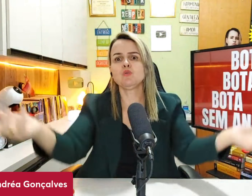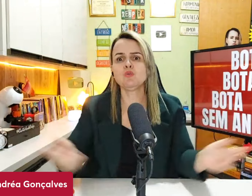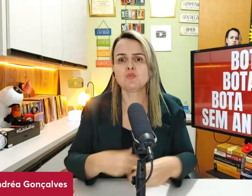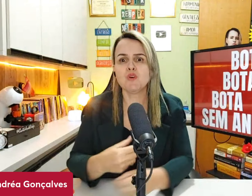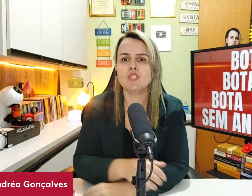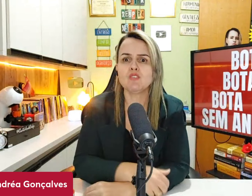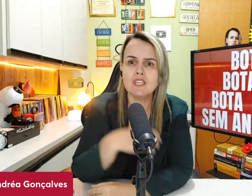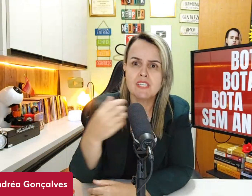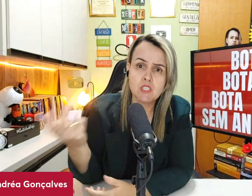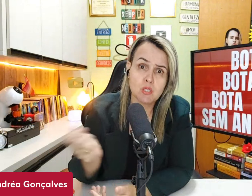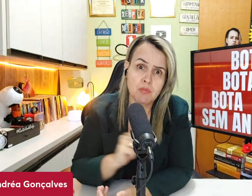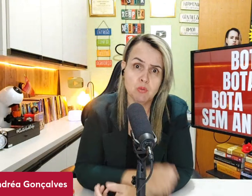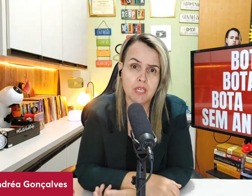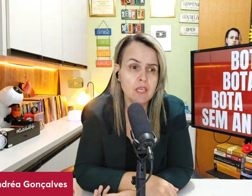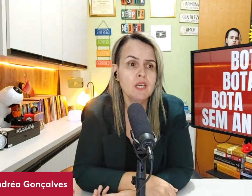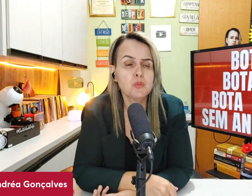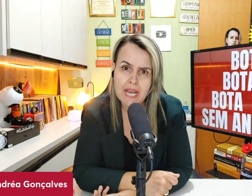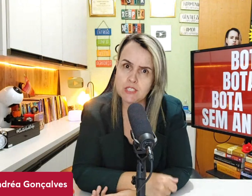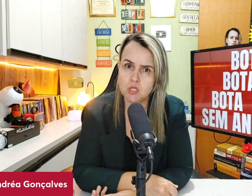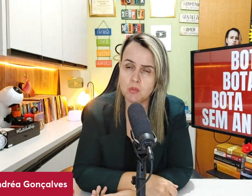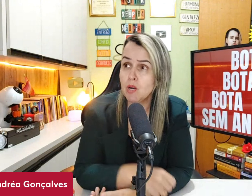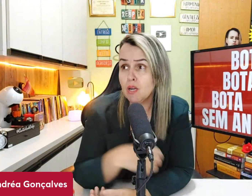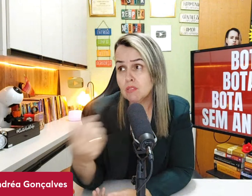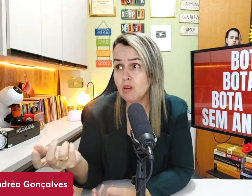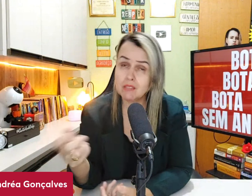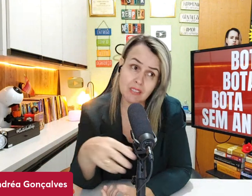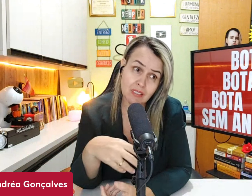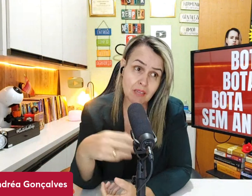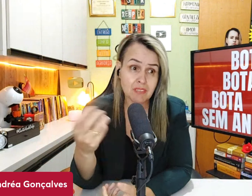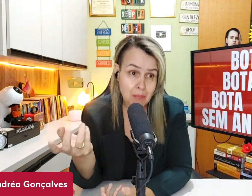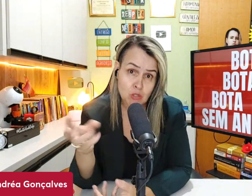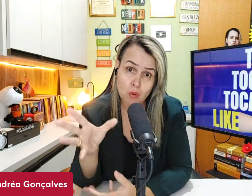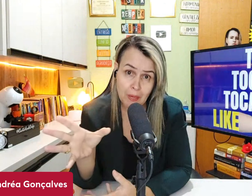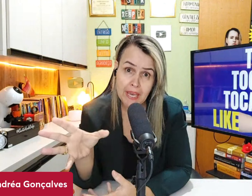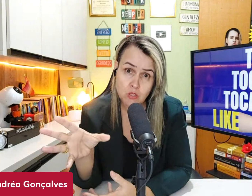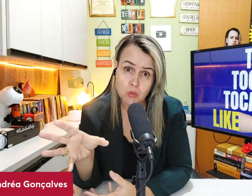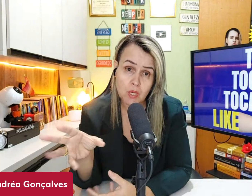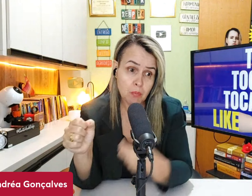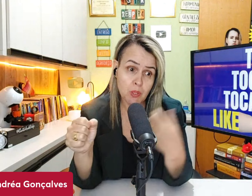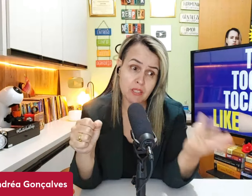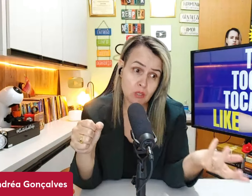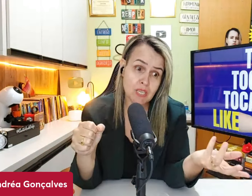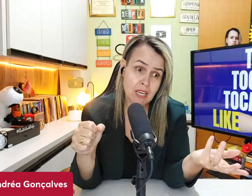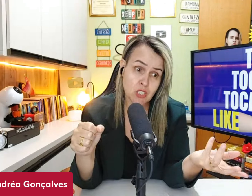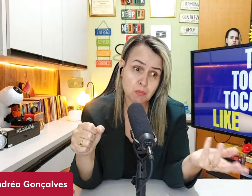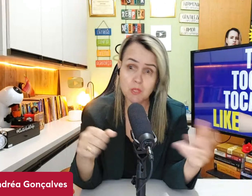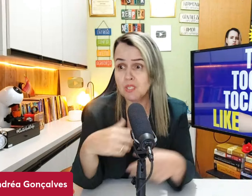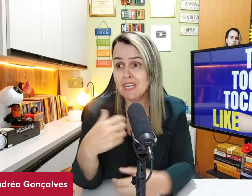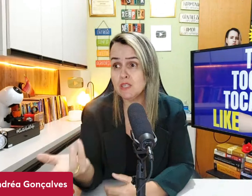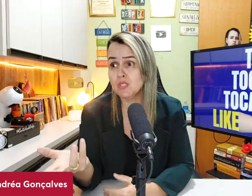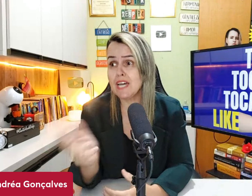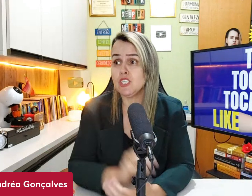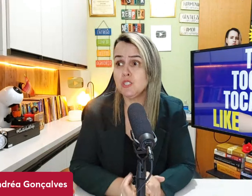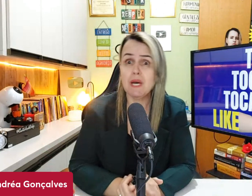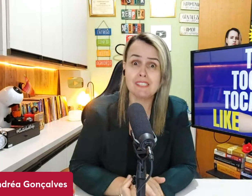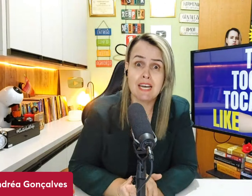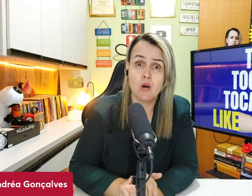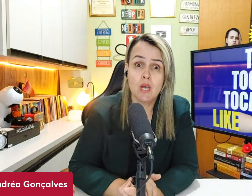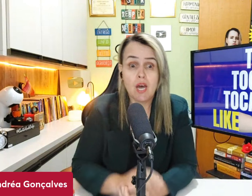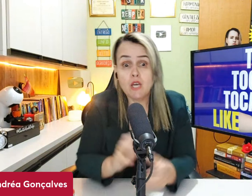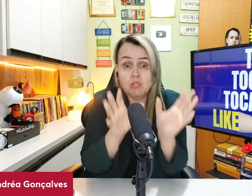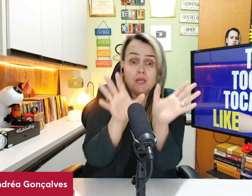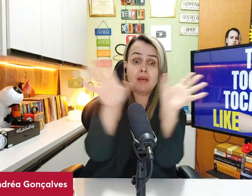ter os votos que eles acham que vão ter do Gadinho agora agora aqui tá tá mais complexo porque tem Unos gadin de bolsonaro e os gadin de